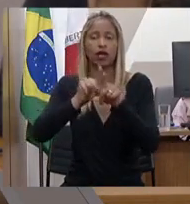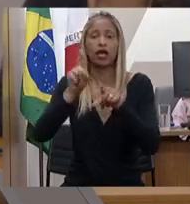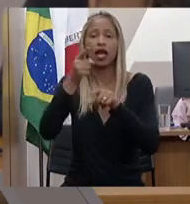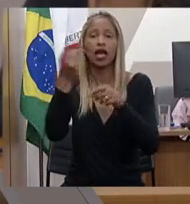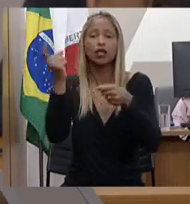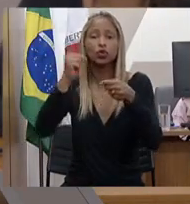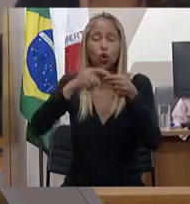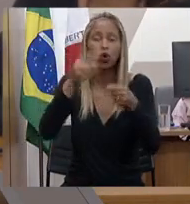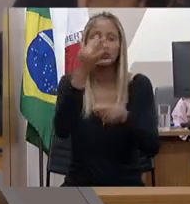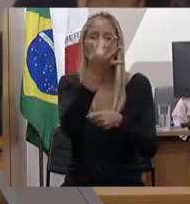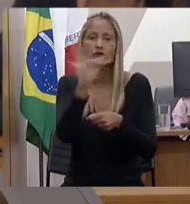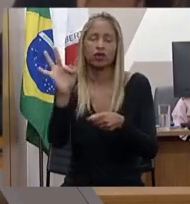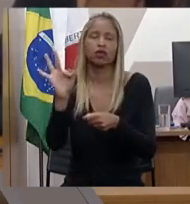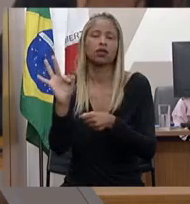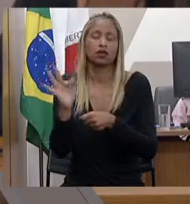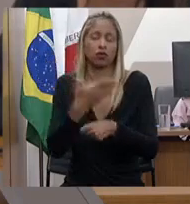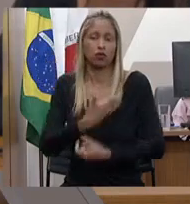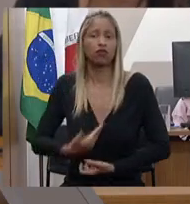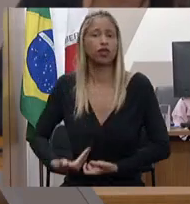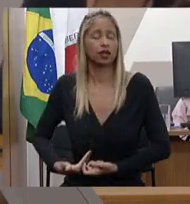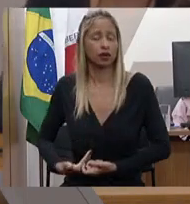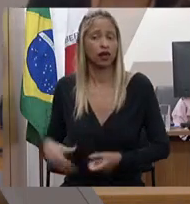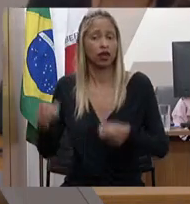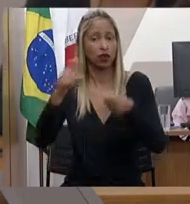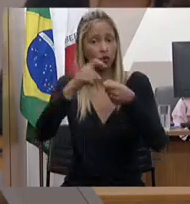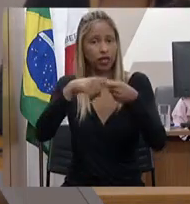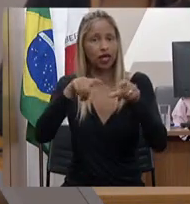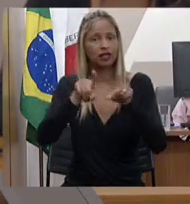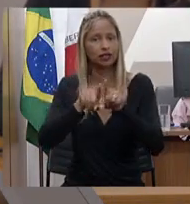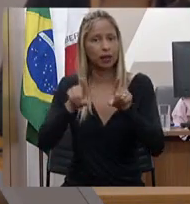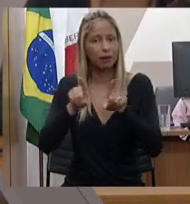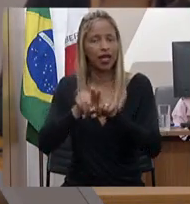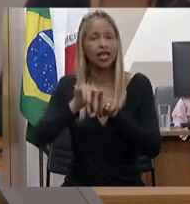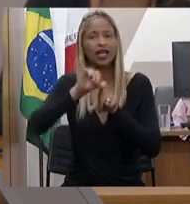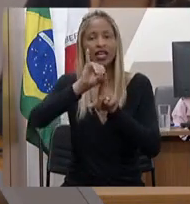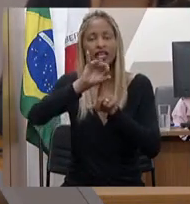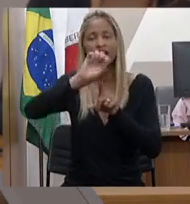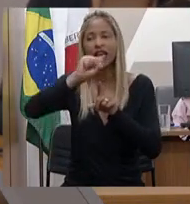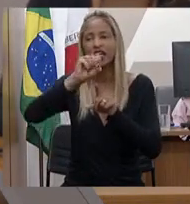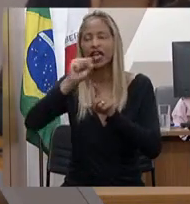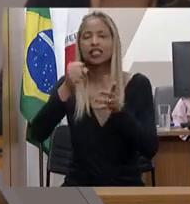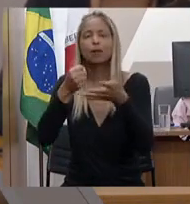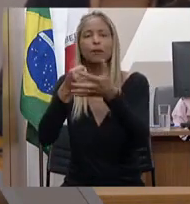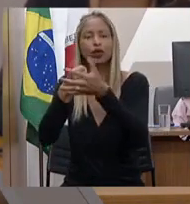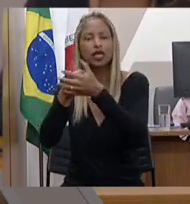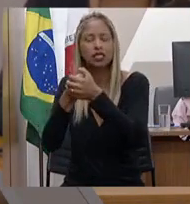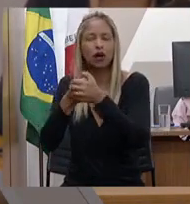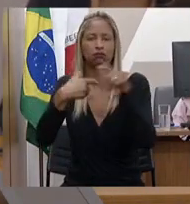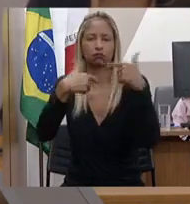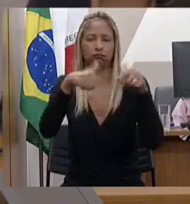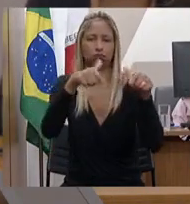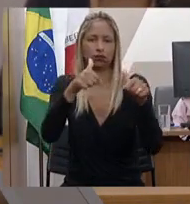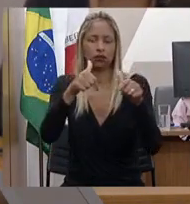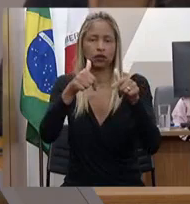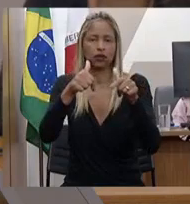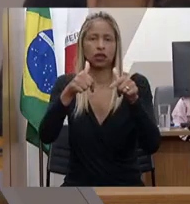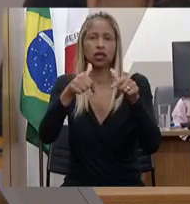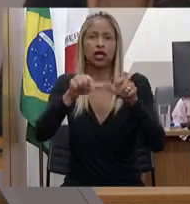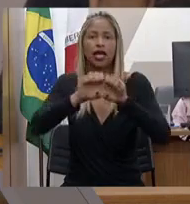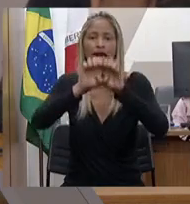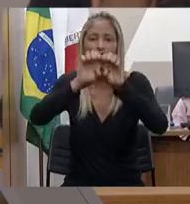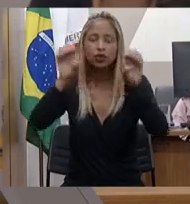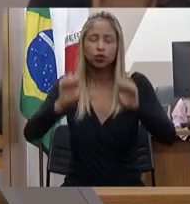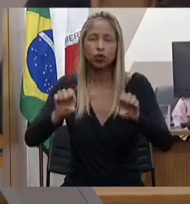possa retornar retomar também todas as NR toda a proteção do Trabalhador toda a estrutura do